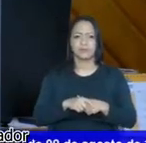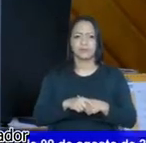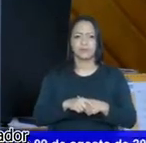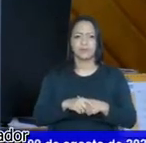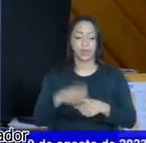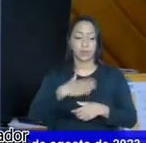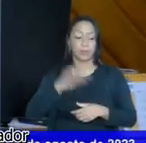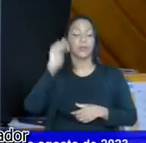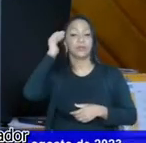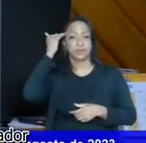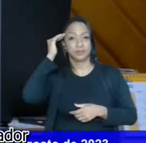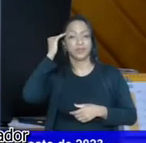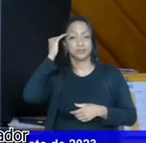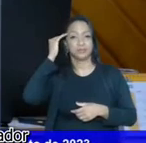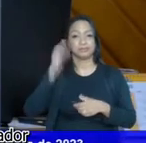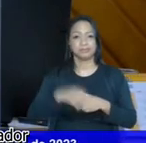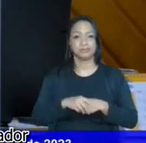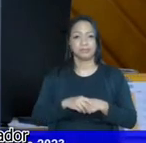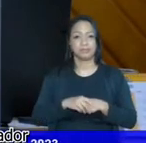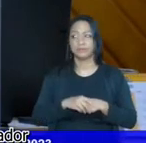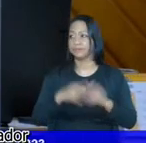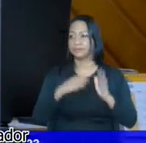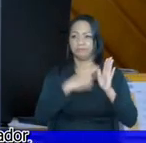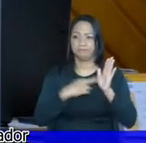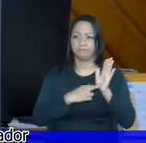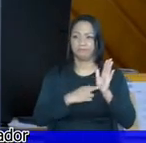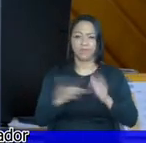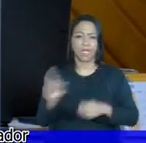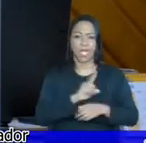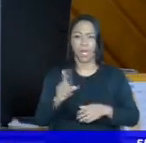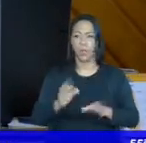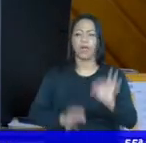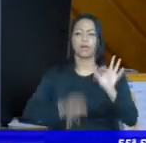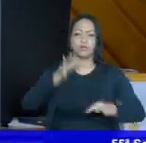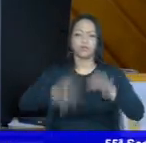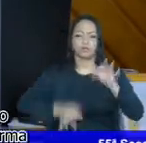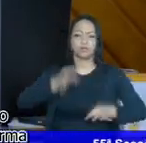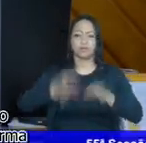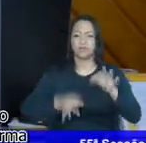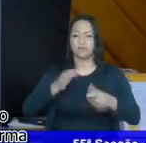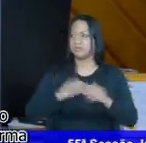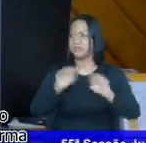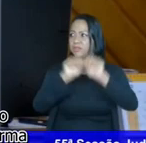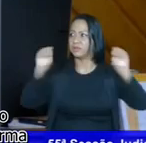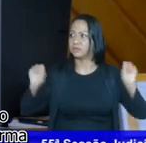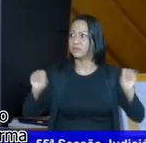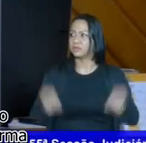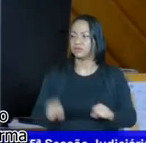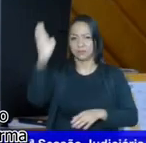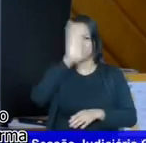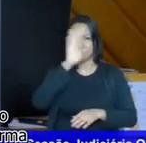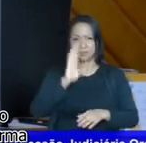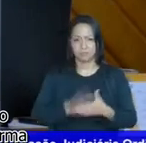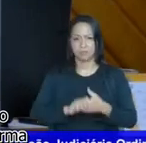no meu entender, a norma não é aquilo que o julgador, dentro do sistema adotado no Brasil,